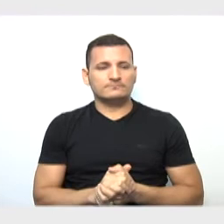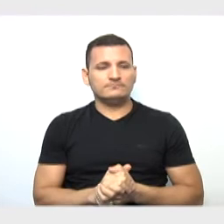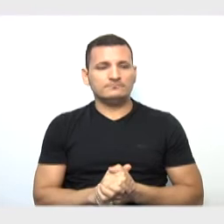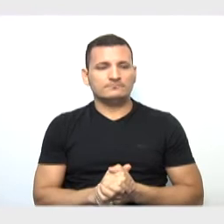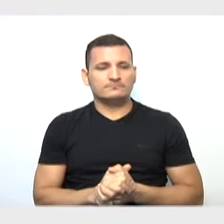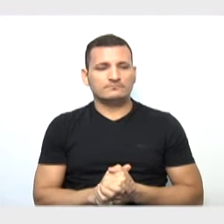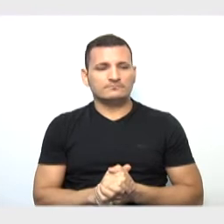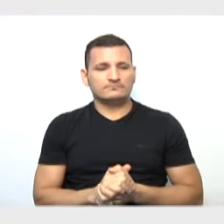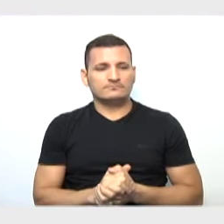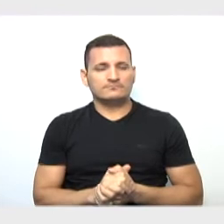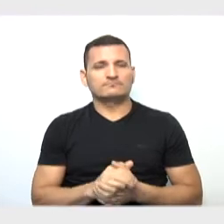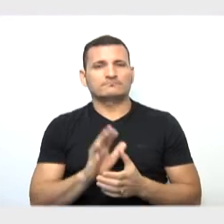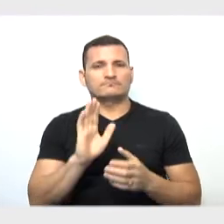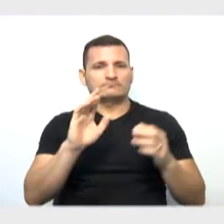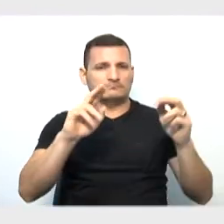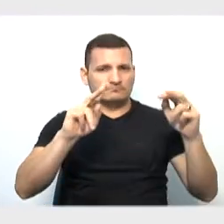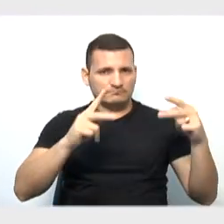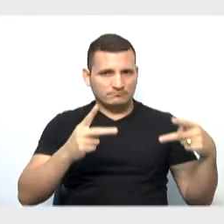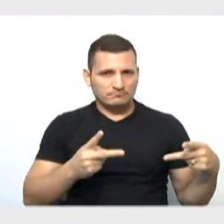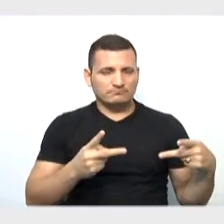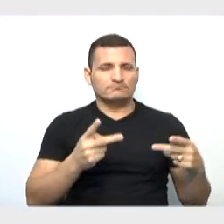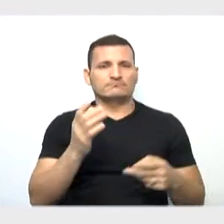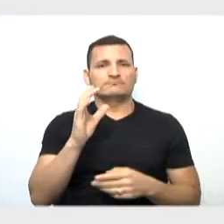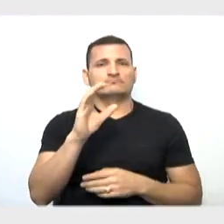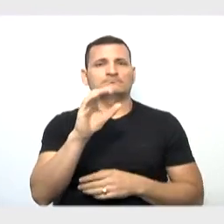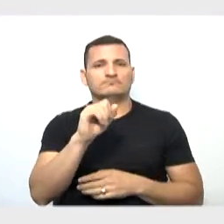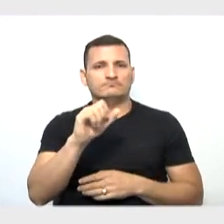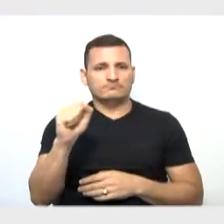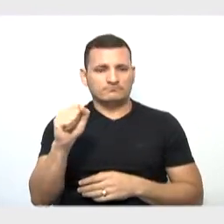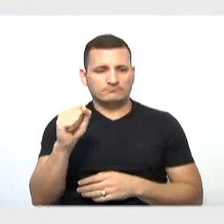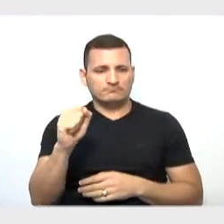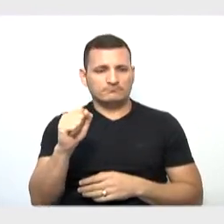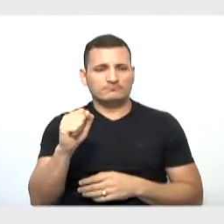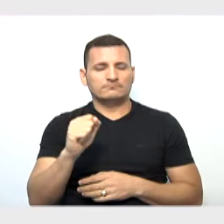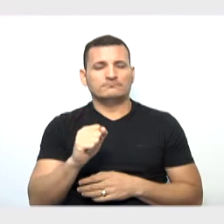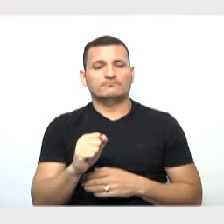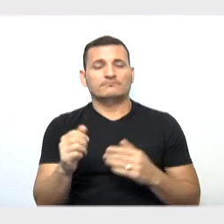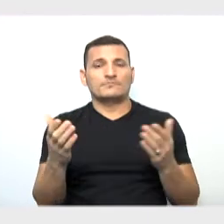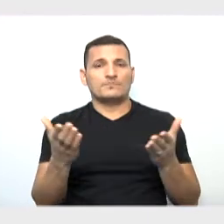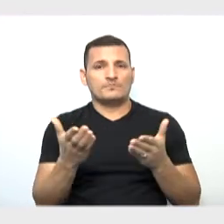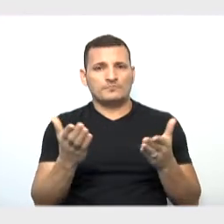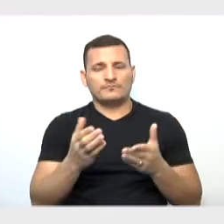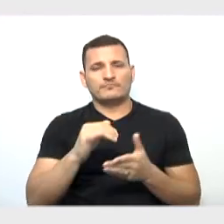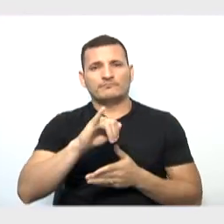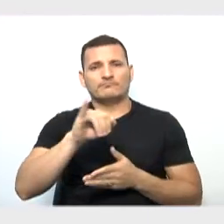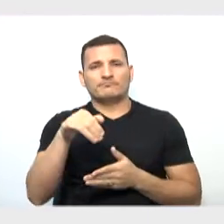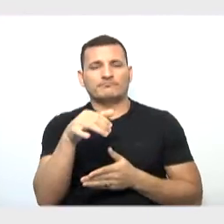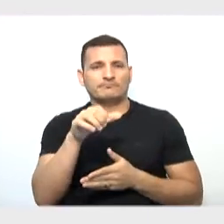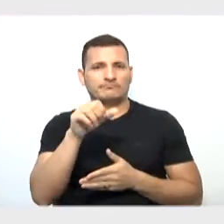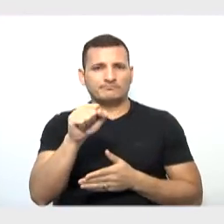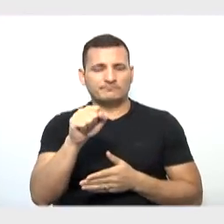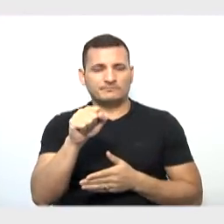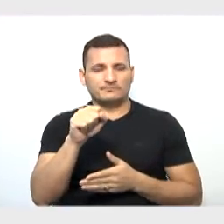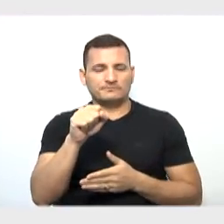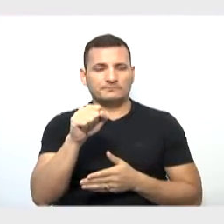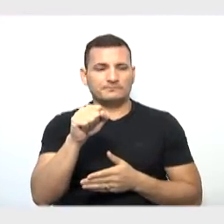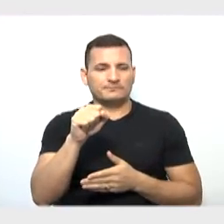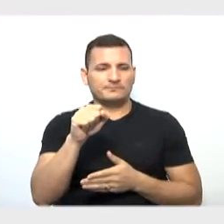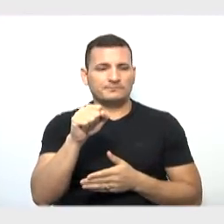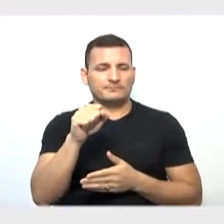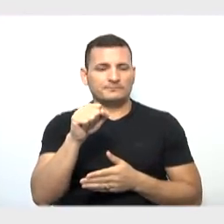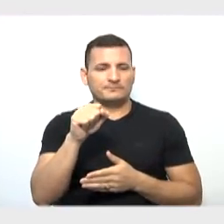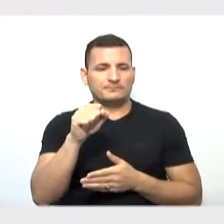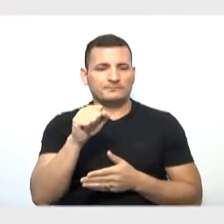arquivo. Então nós fizemos já o HTML, fizemos os estilos em CSS. Agora nós vamos criar